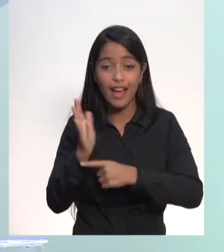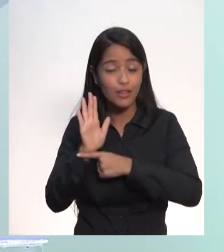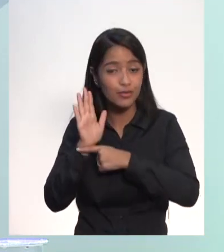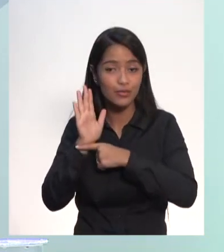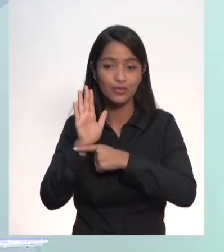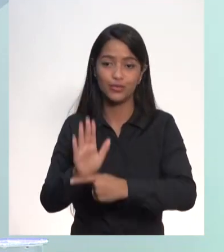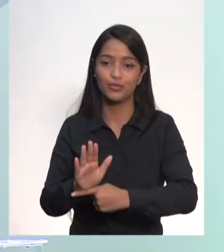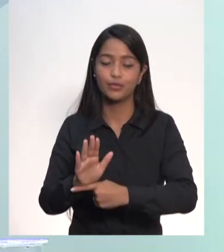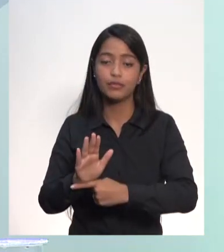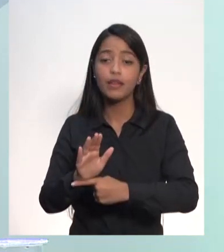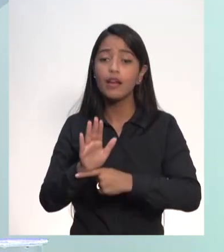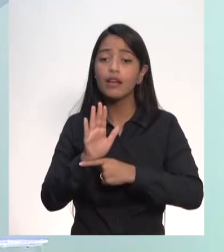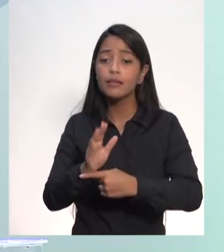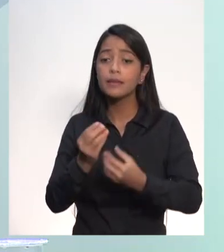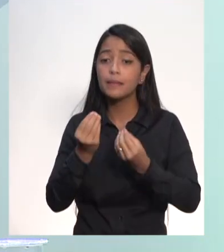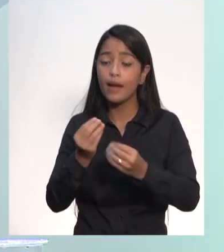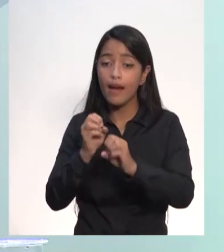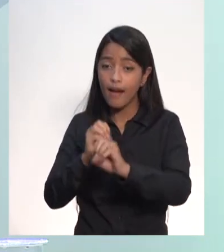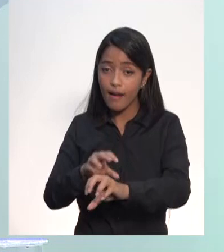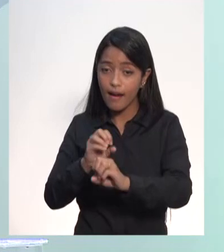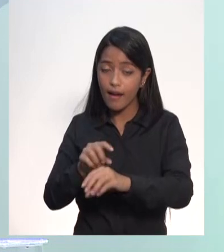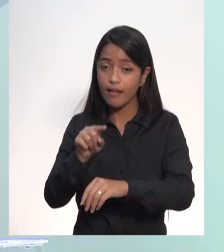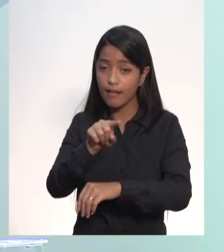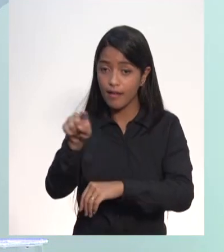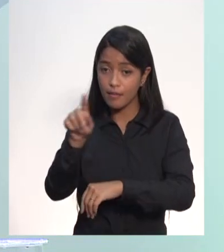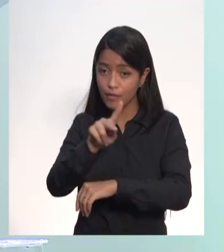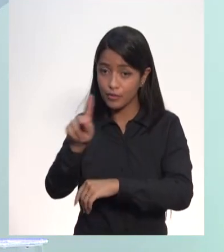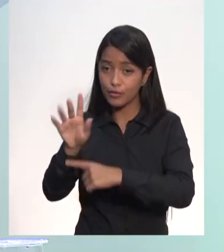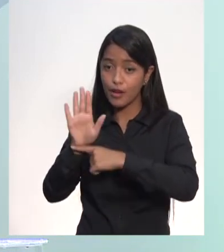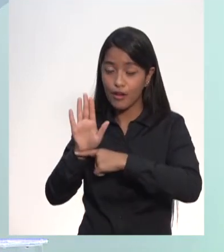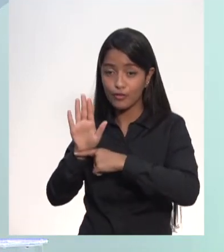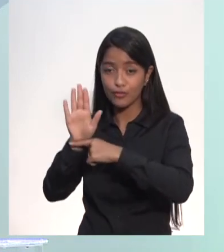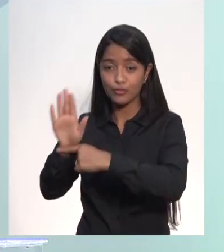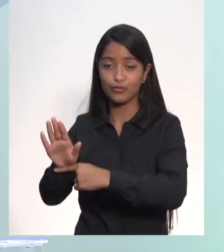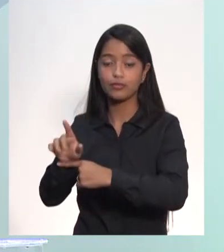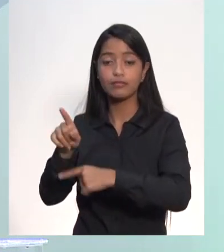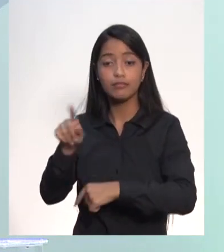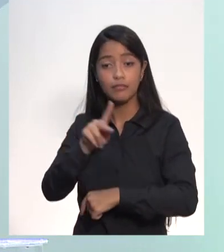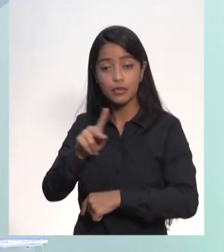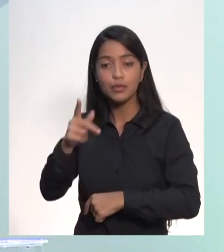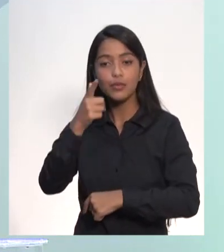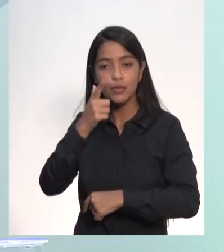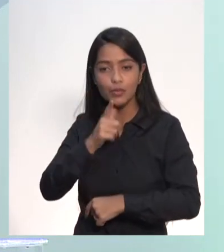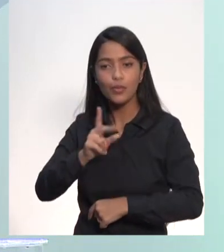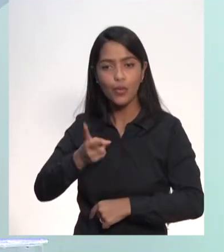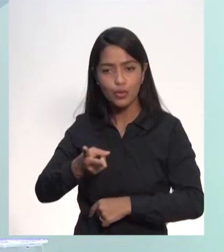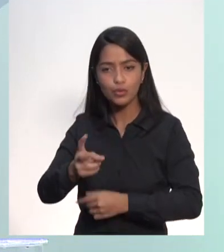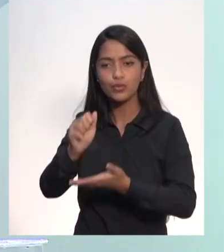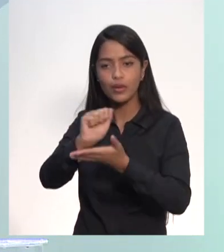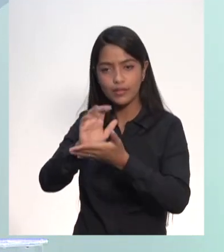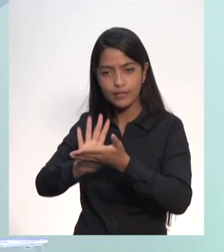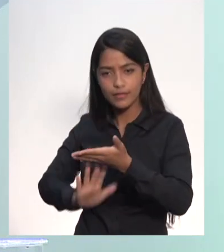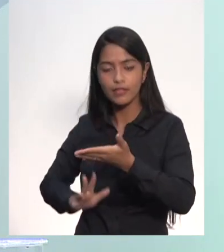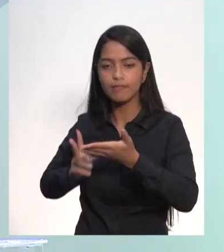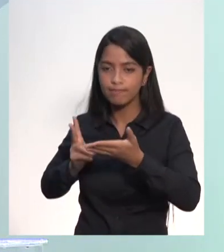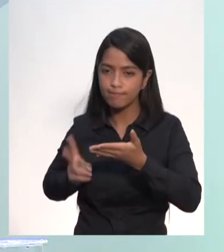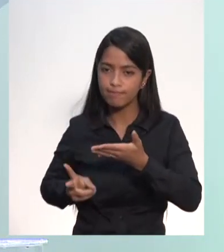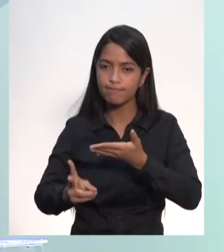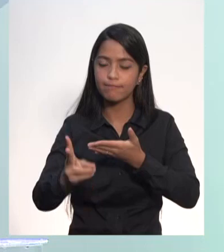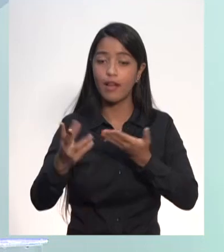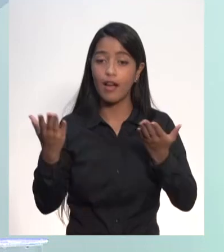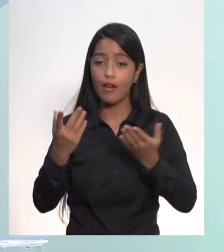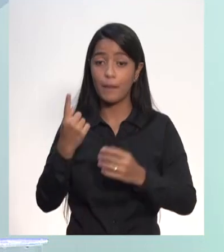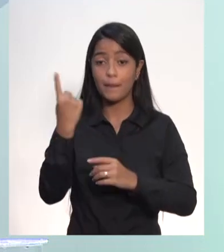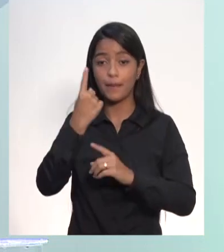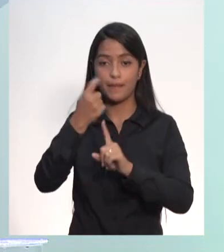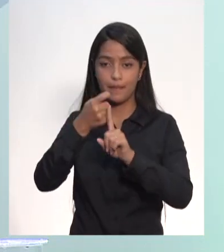possam ajudar vocês, professores, a continuar encaminhando essas atividades no primeiro bimestre com os estudantes.